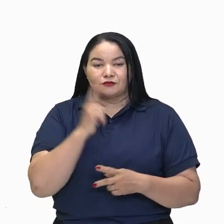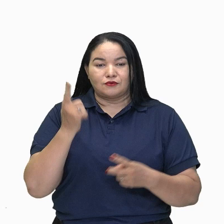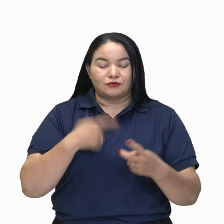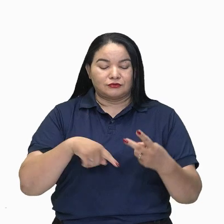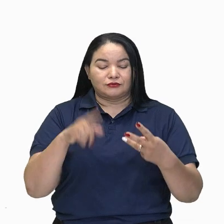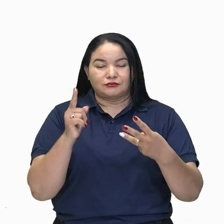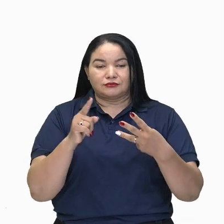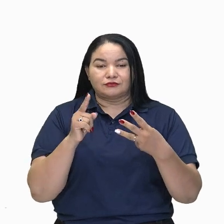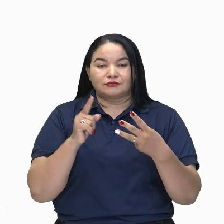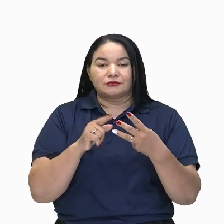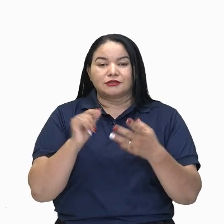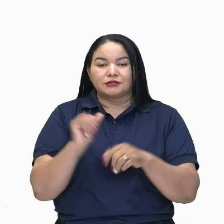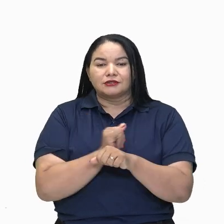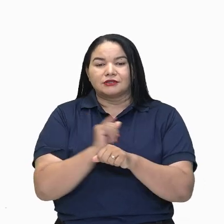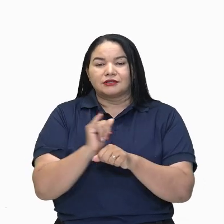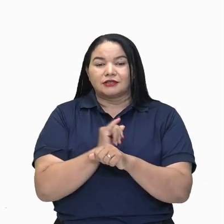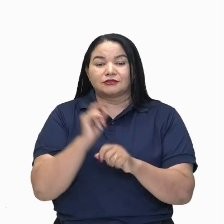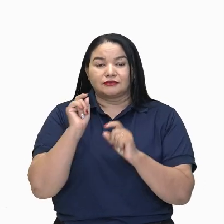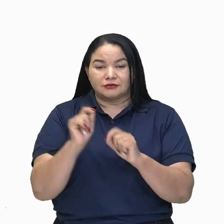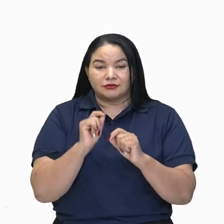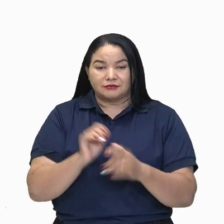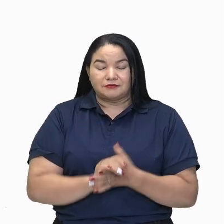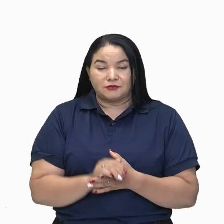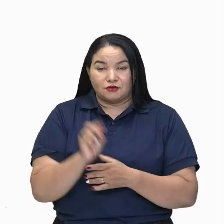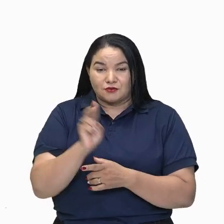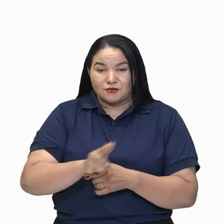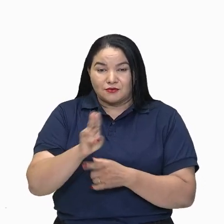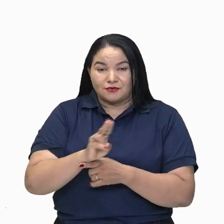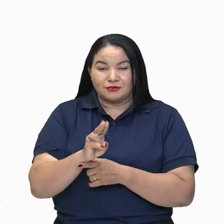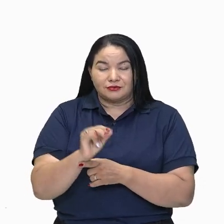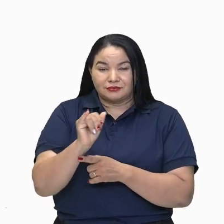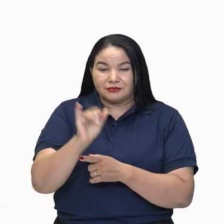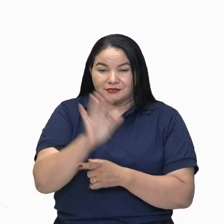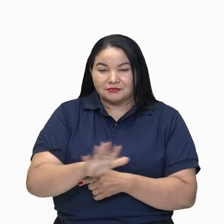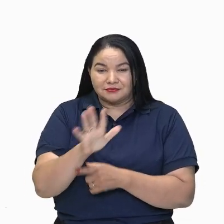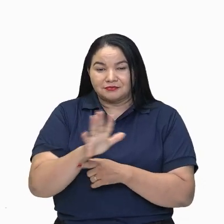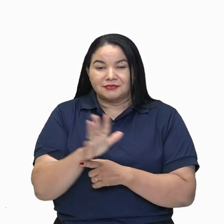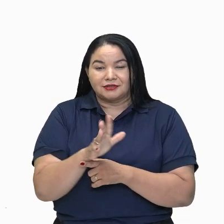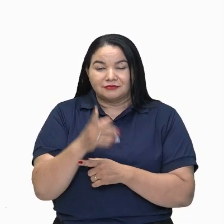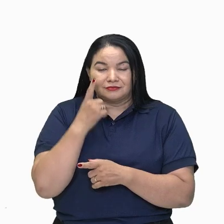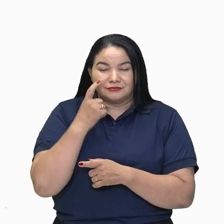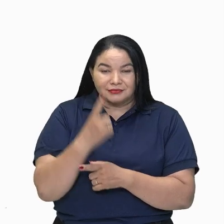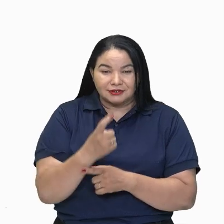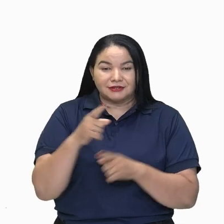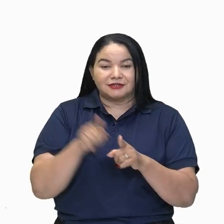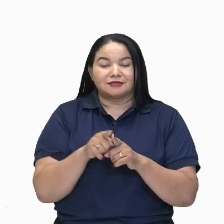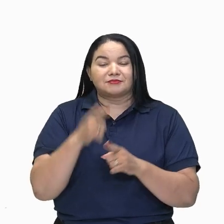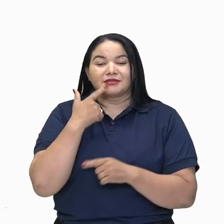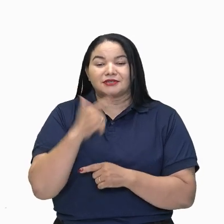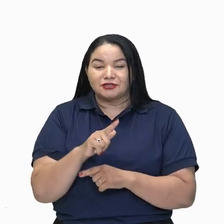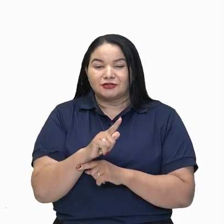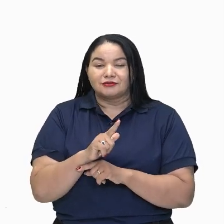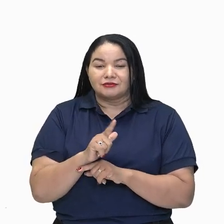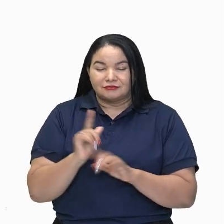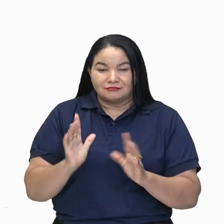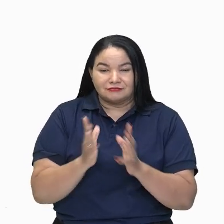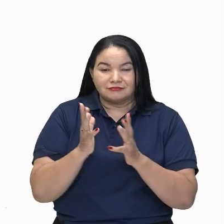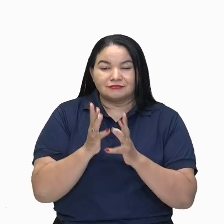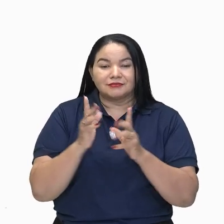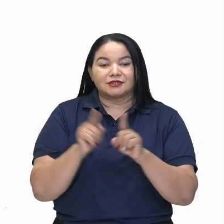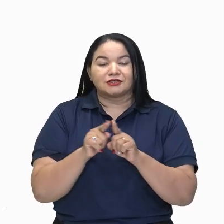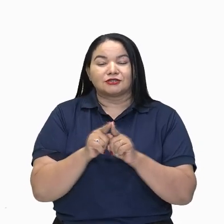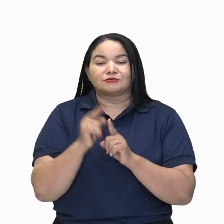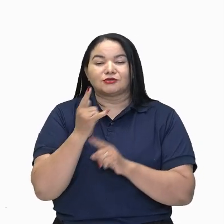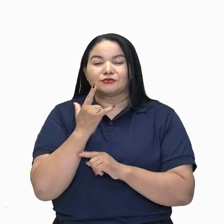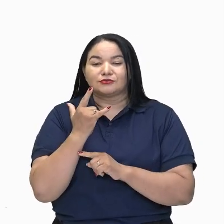As estratégias que eles utilizam, o uso de imagens atraentes, linguagem persuasiva e benefícios claros para promover